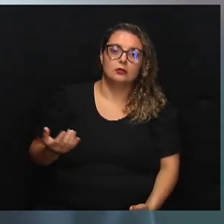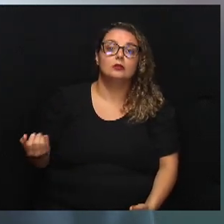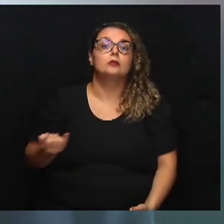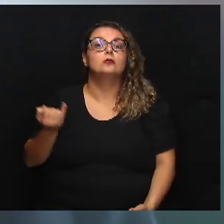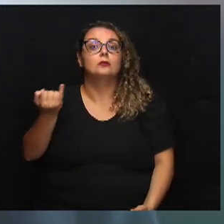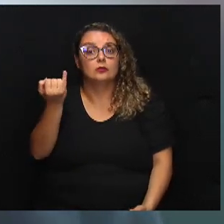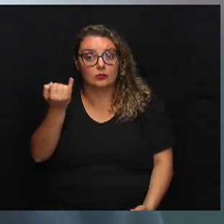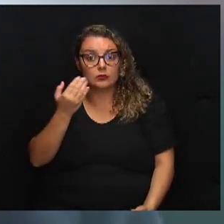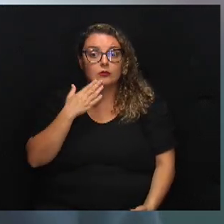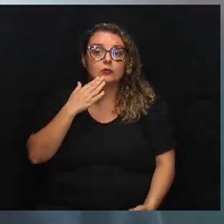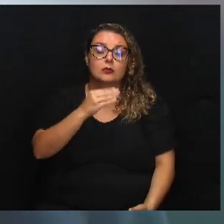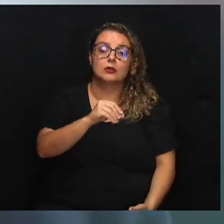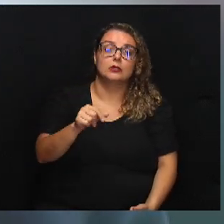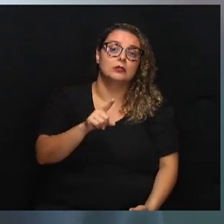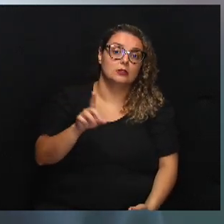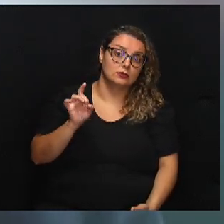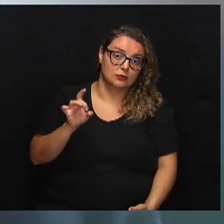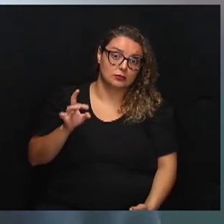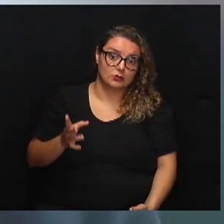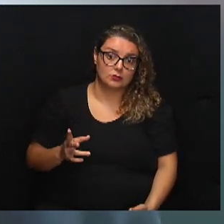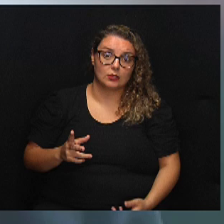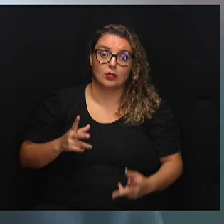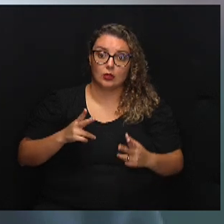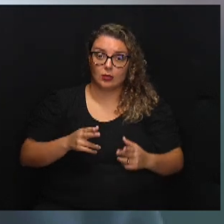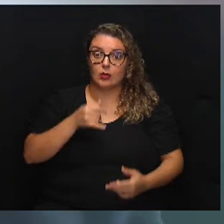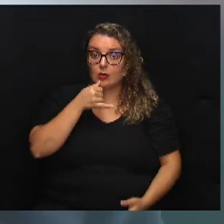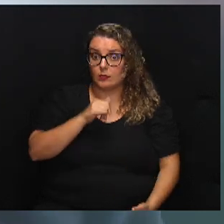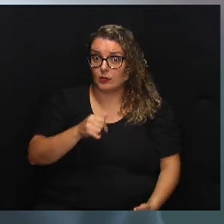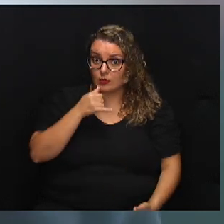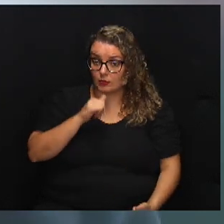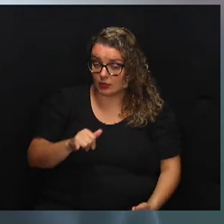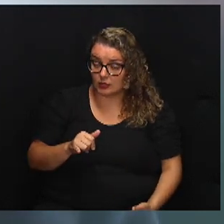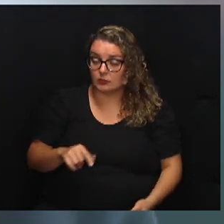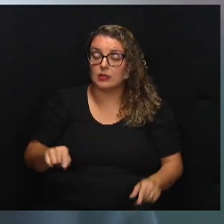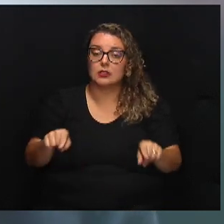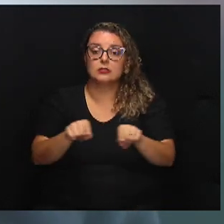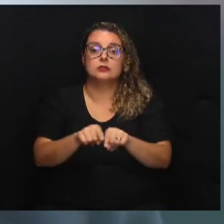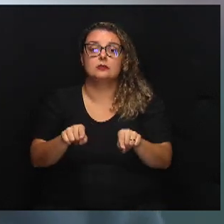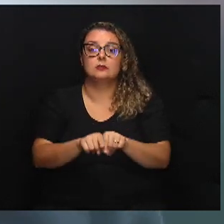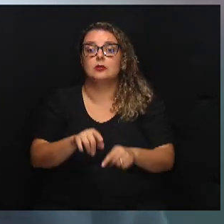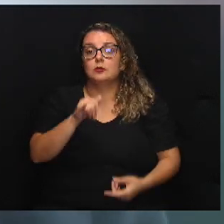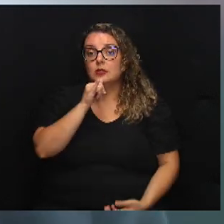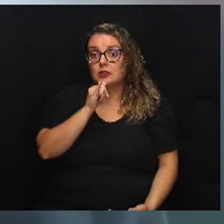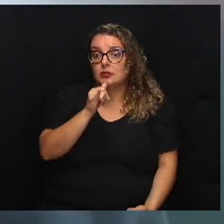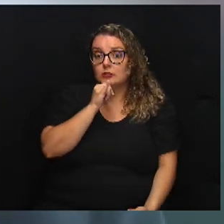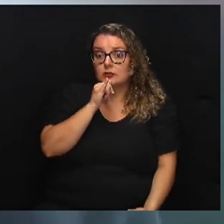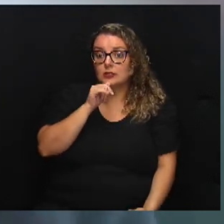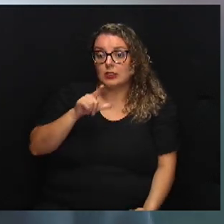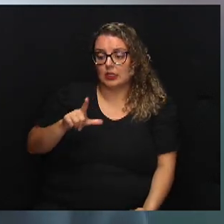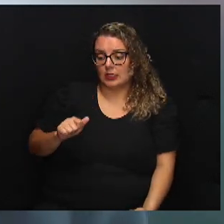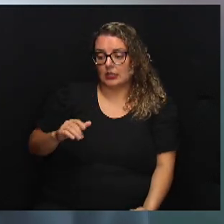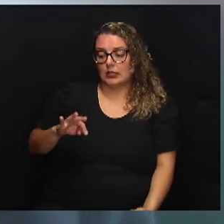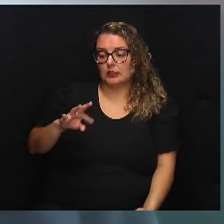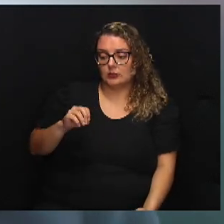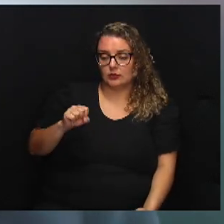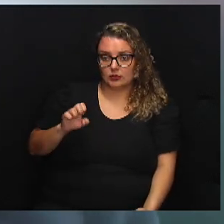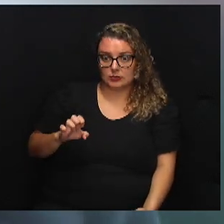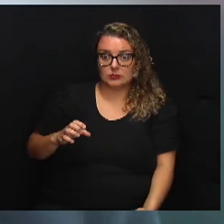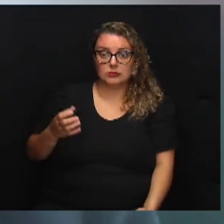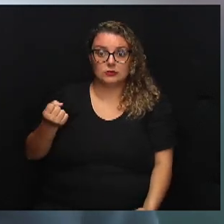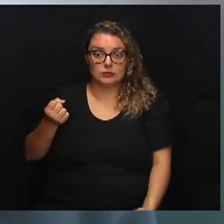não só como uma fonte energética, mas, por exemplo, a lactose do leite,